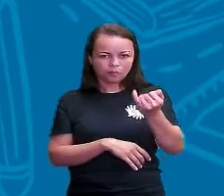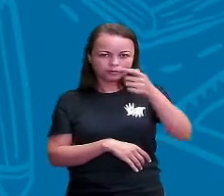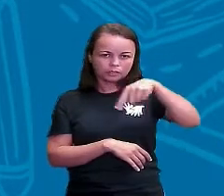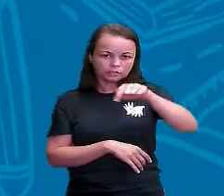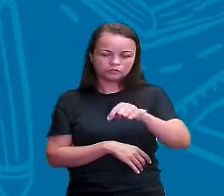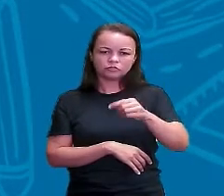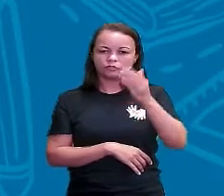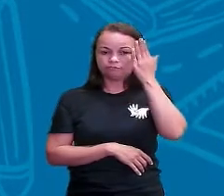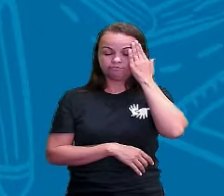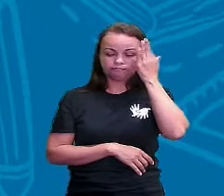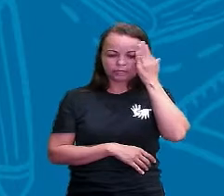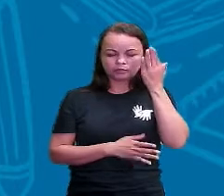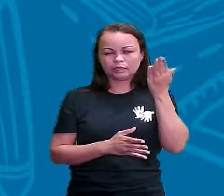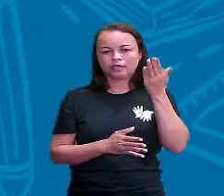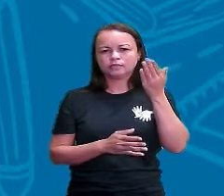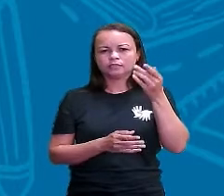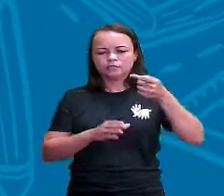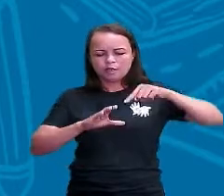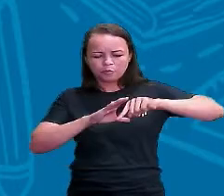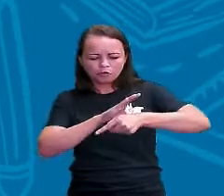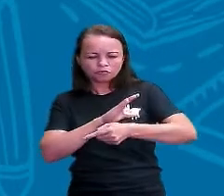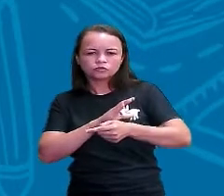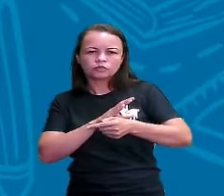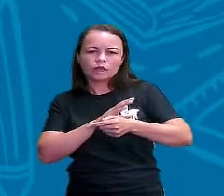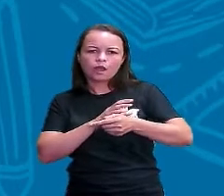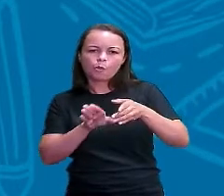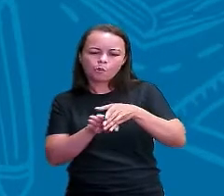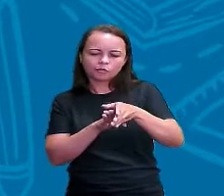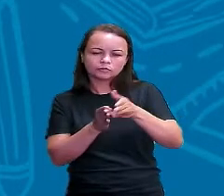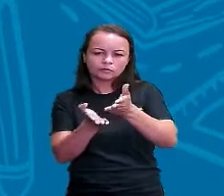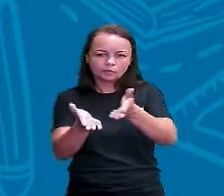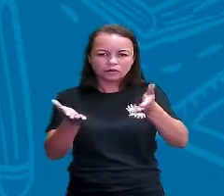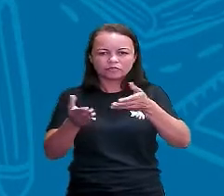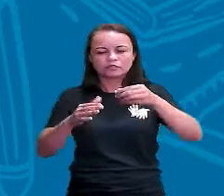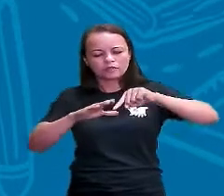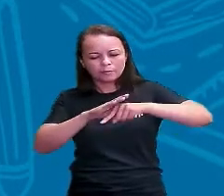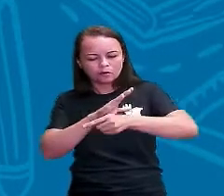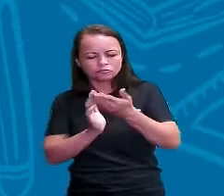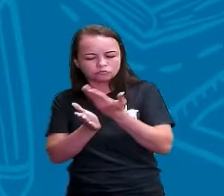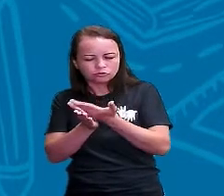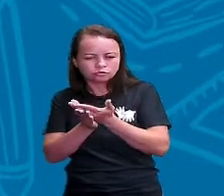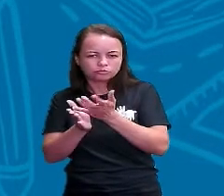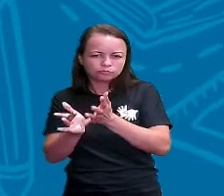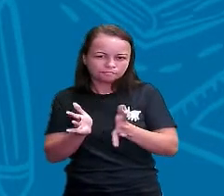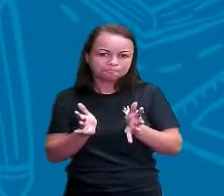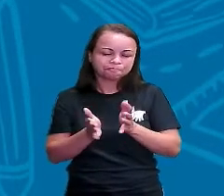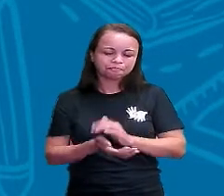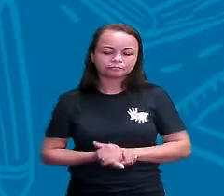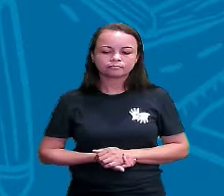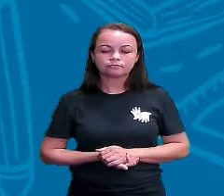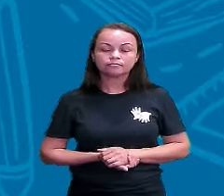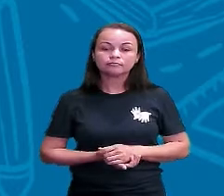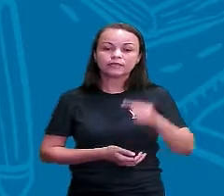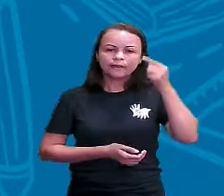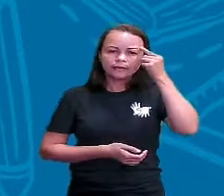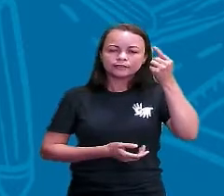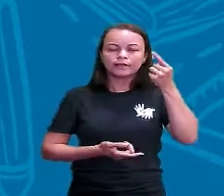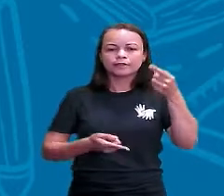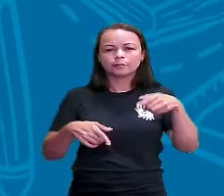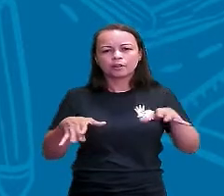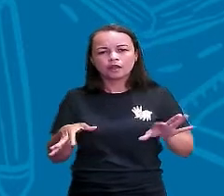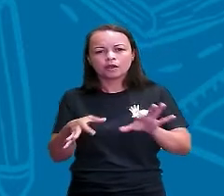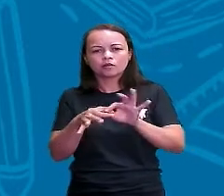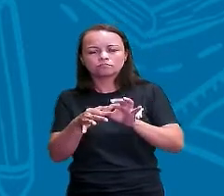quiser aprofundar, é um conselho que eu dou para você. Aprofunda, porque é muito legal essa informação. Tem a ver também, ó, com essa ideia de associada